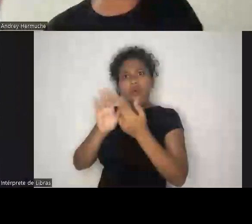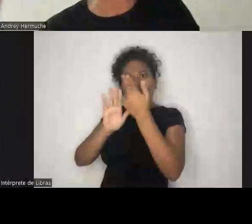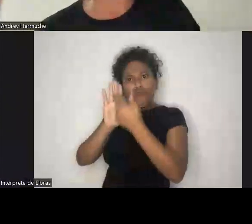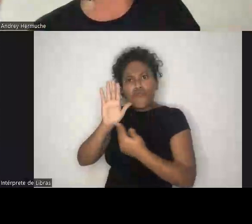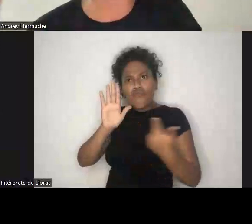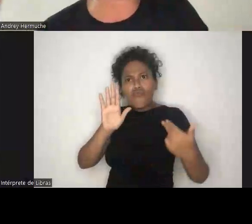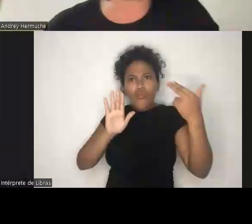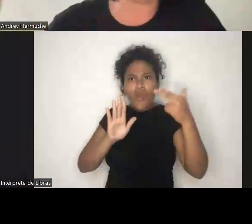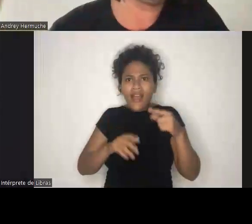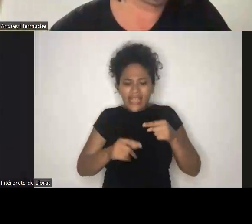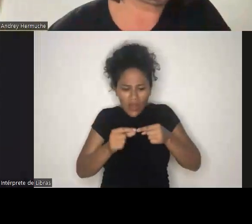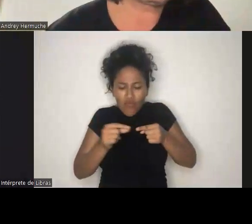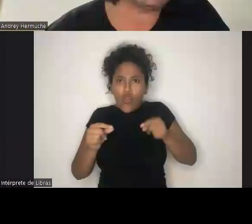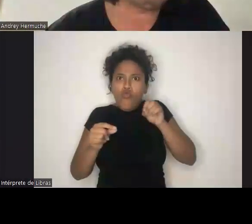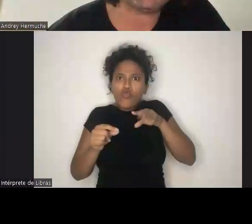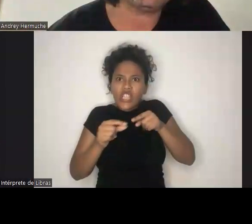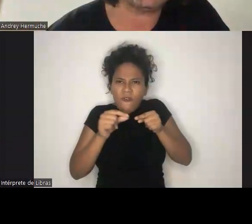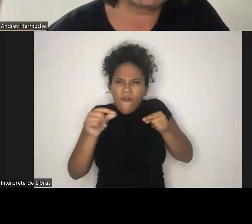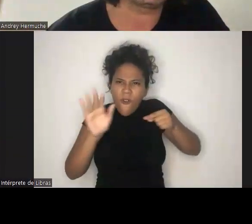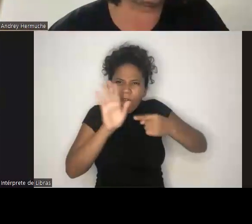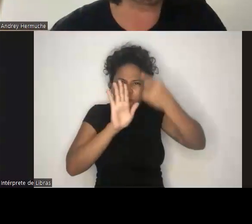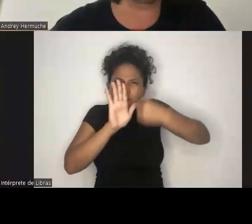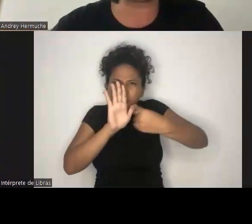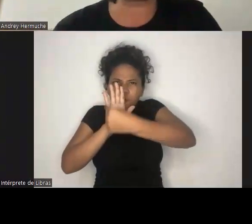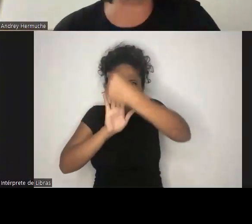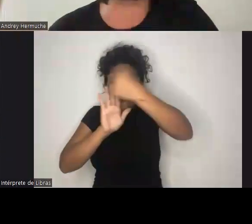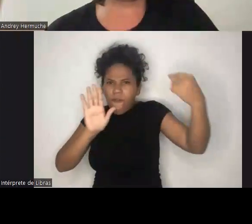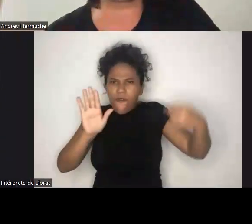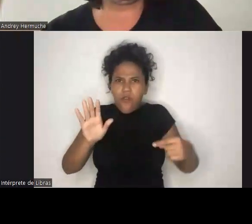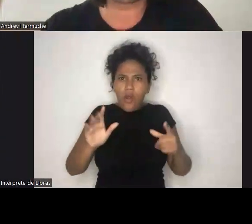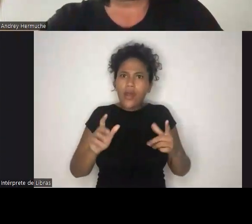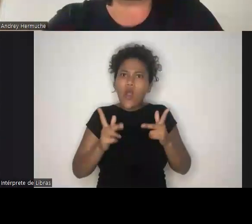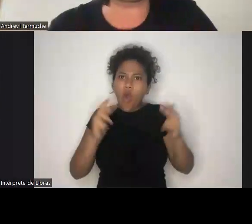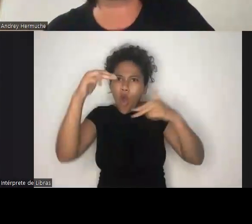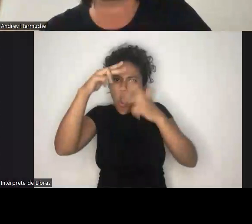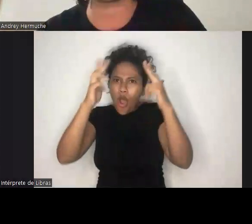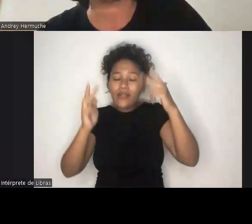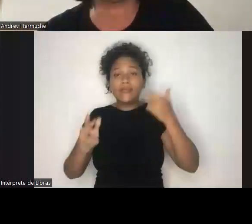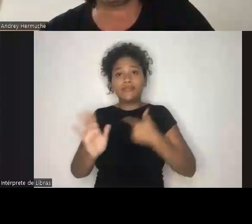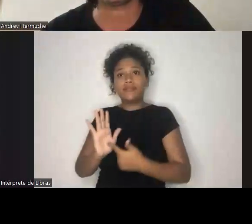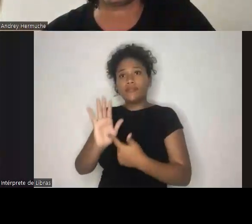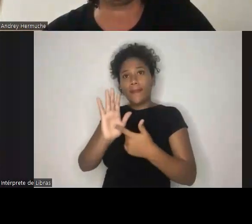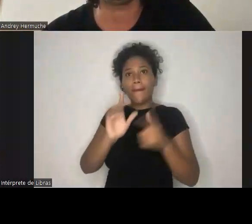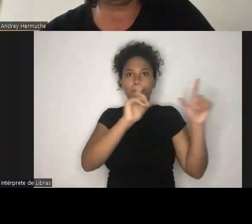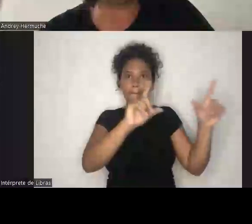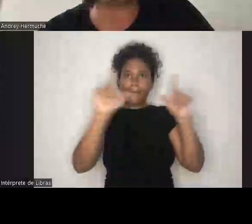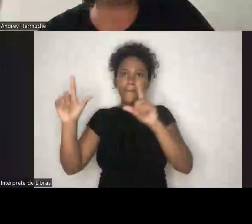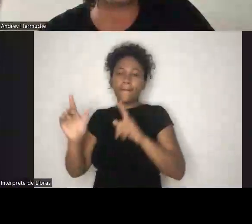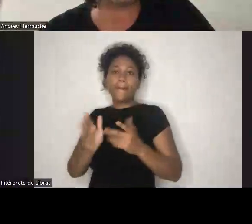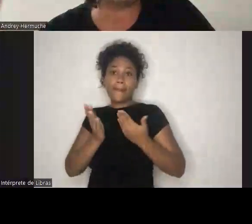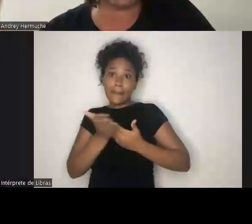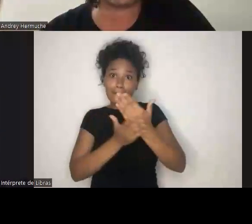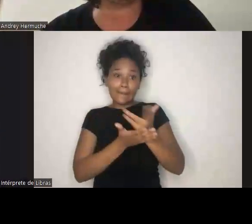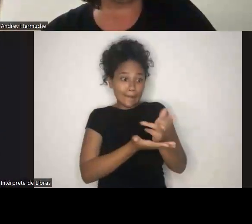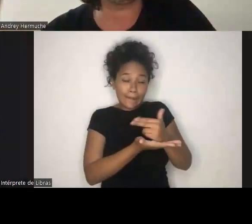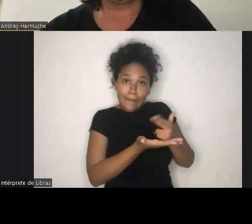realmente em resultados É bem interessante aqui eu coloquei para vocês uma sequência que partiu do desenho foi para